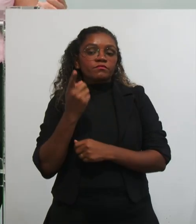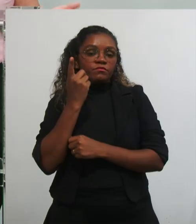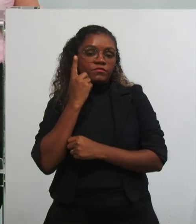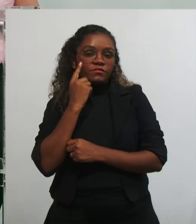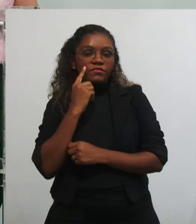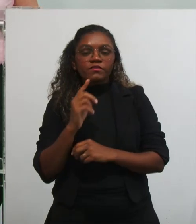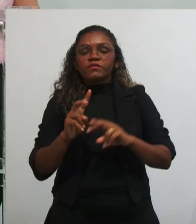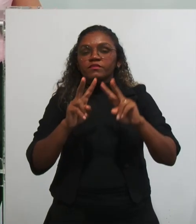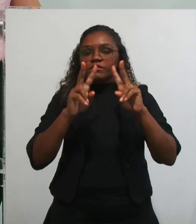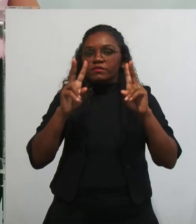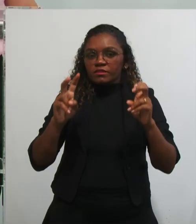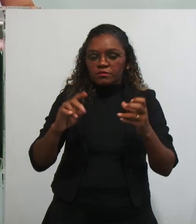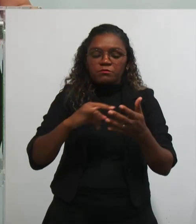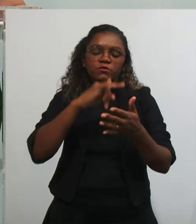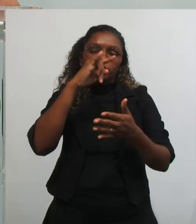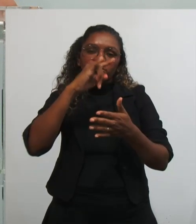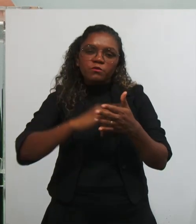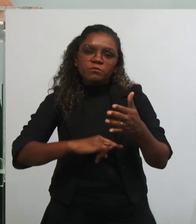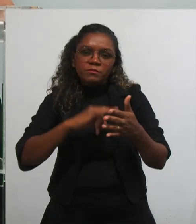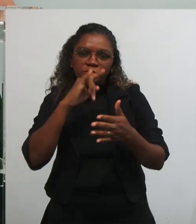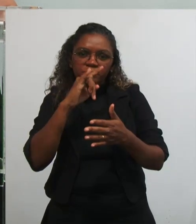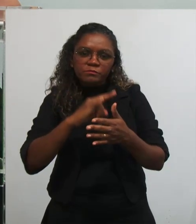nos documentos